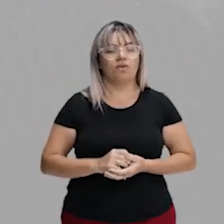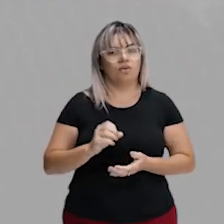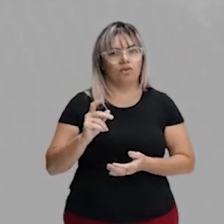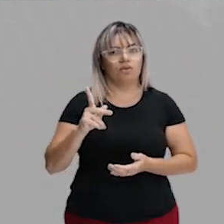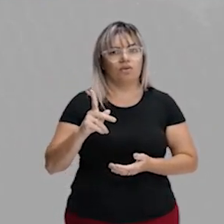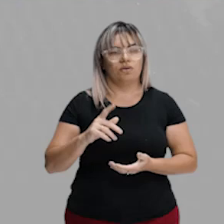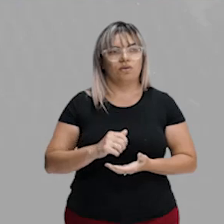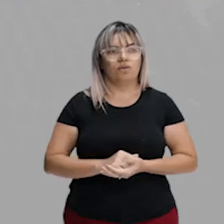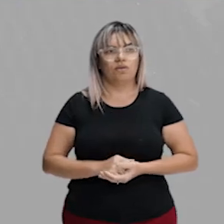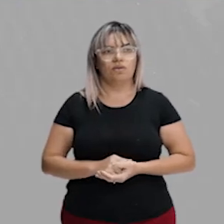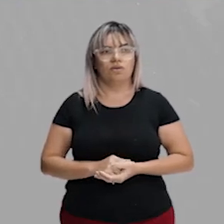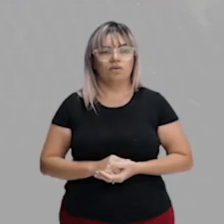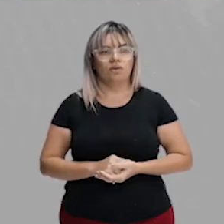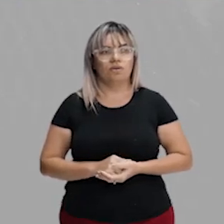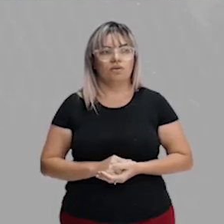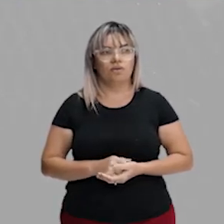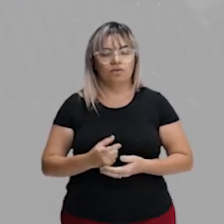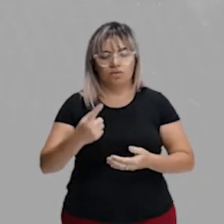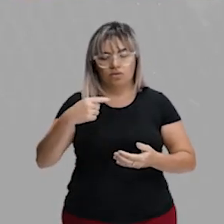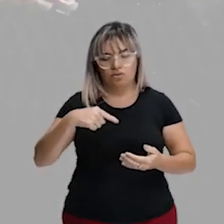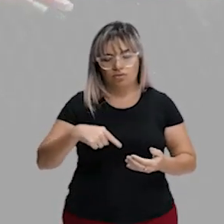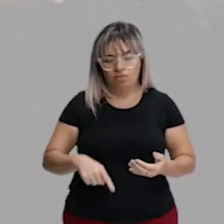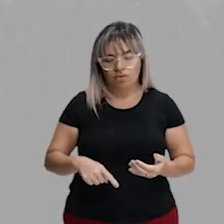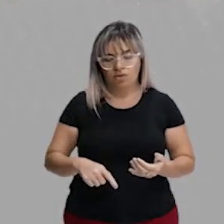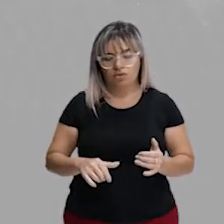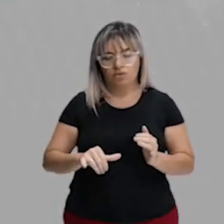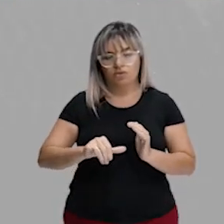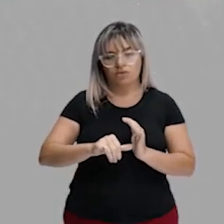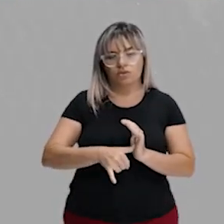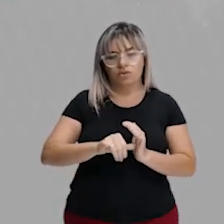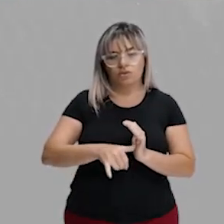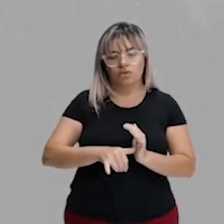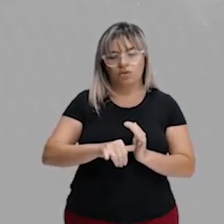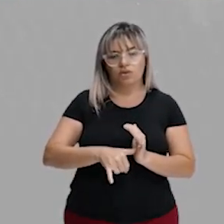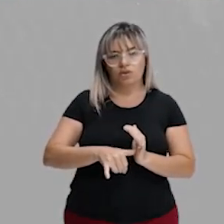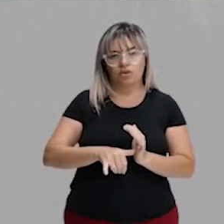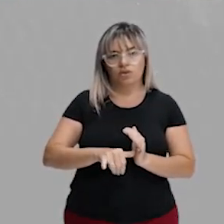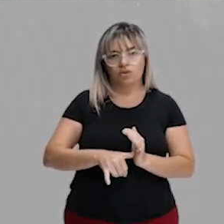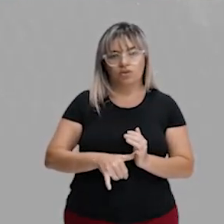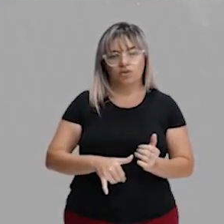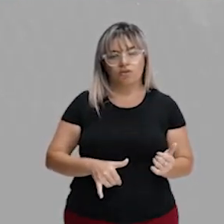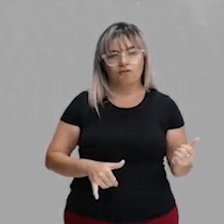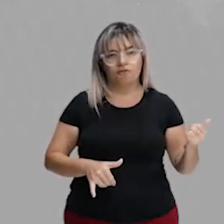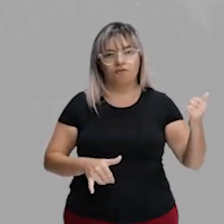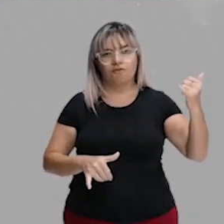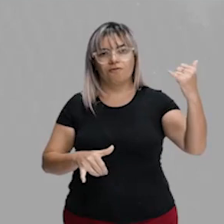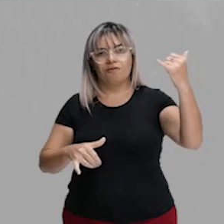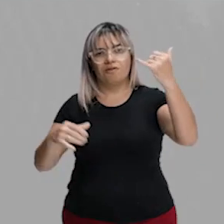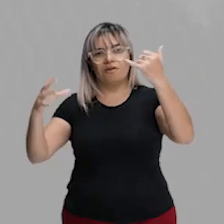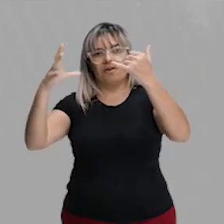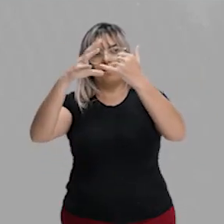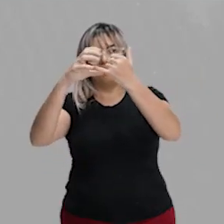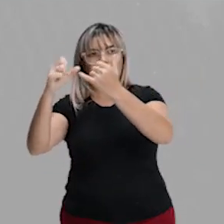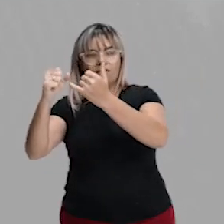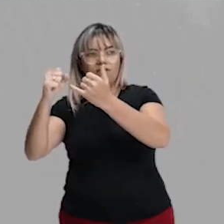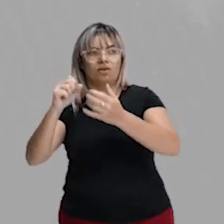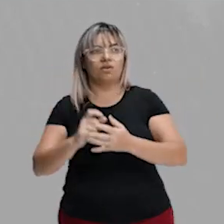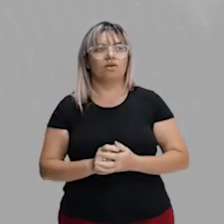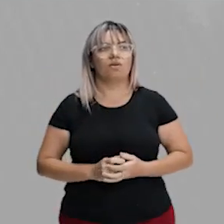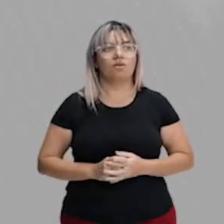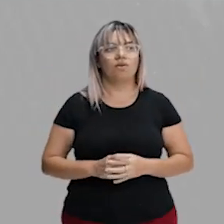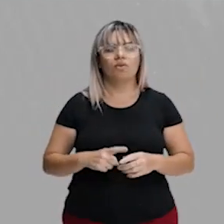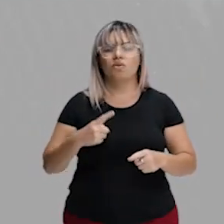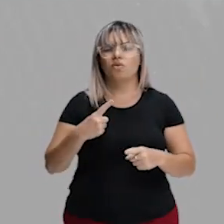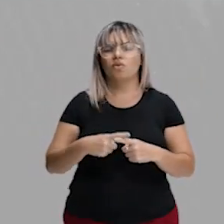Ok? Embaixo o gerador, em cima o receptor. Mas a gente reconhece o gerador e o receptor é por